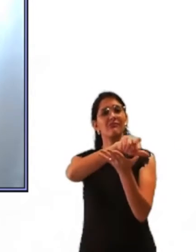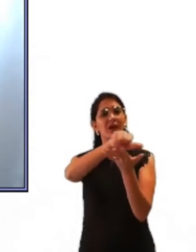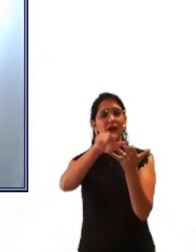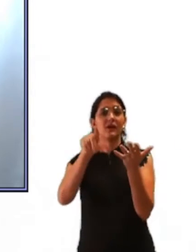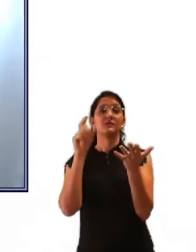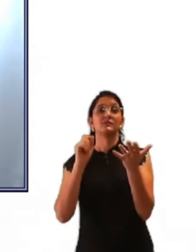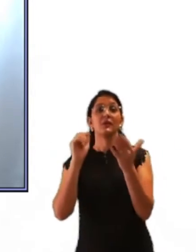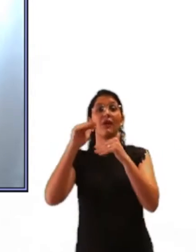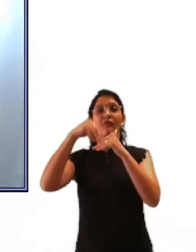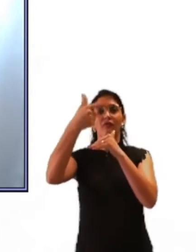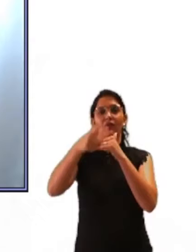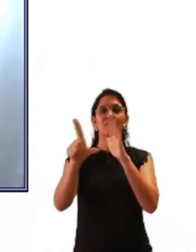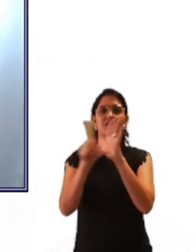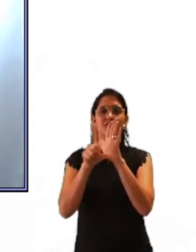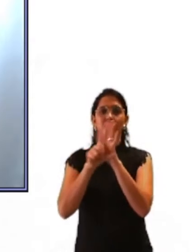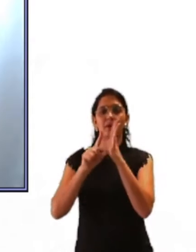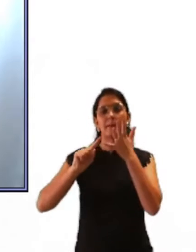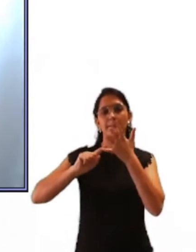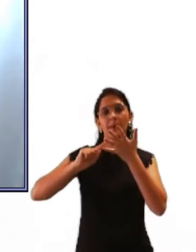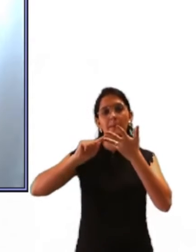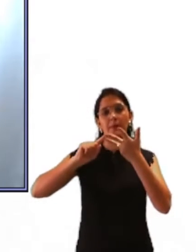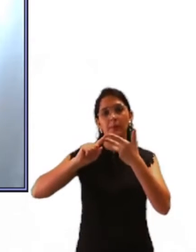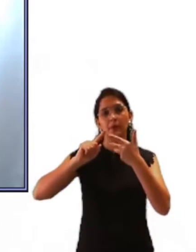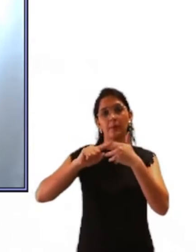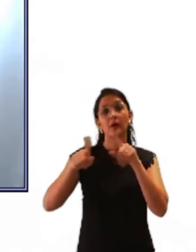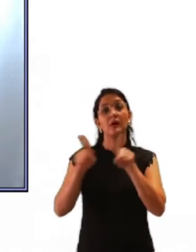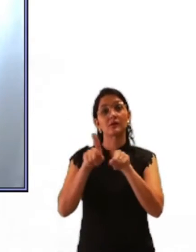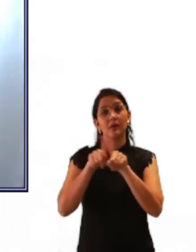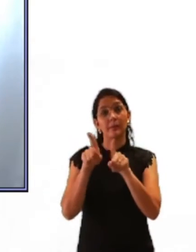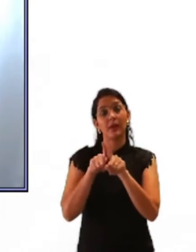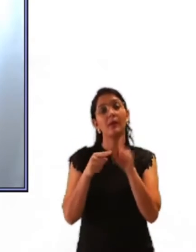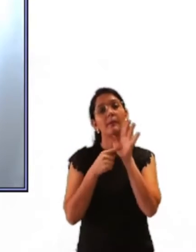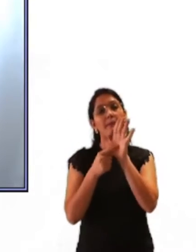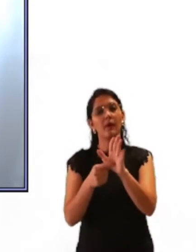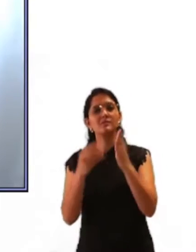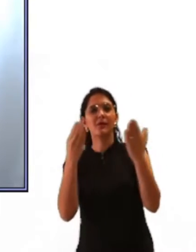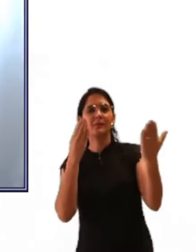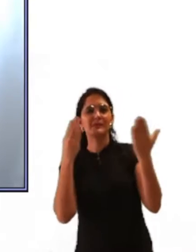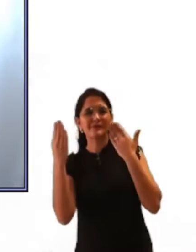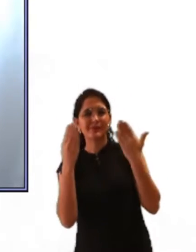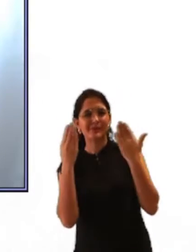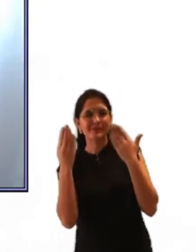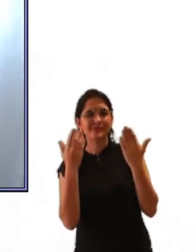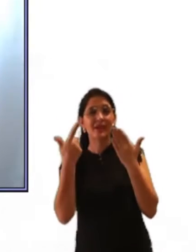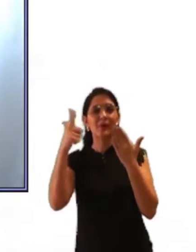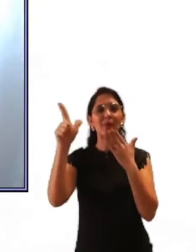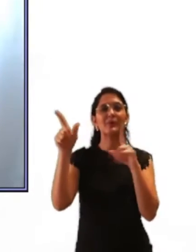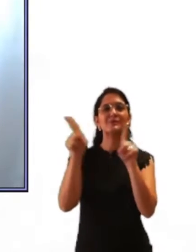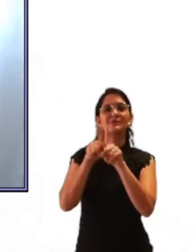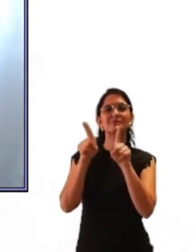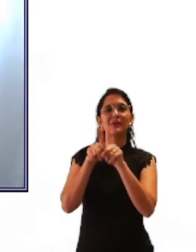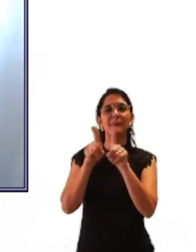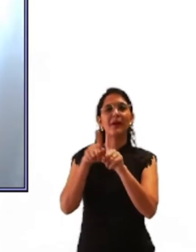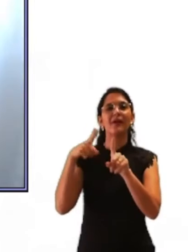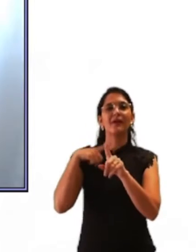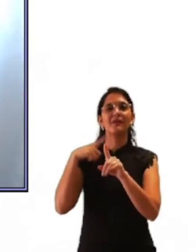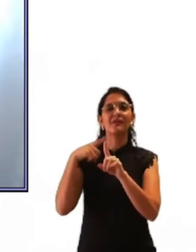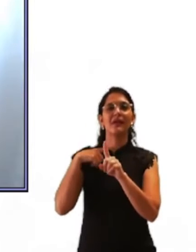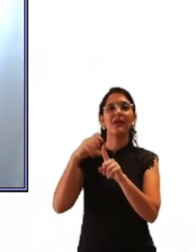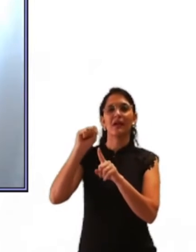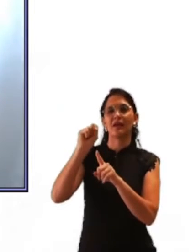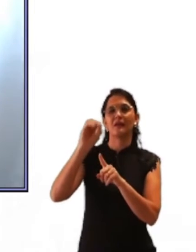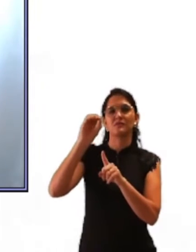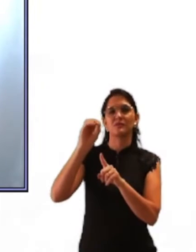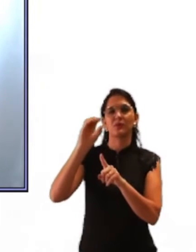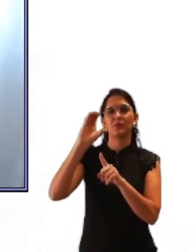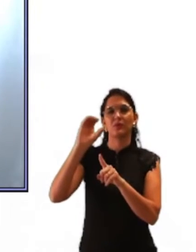extrajurídicos que são apontados principalmente pela psicologia e outros ramos, né, sociologia, na